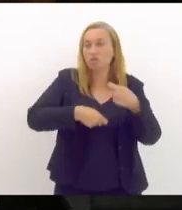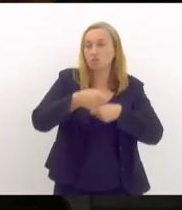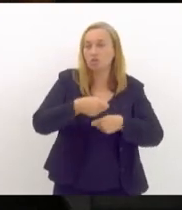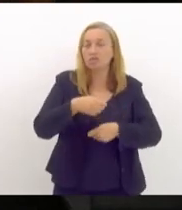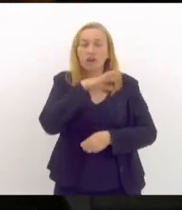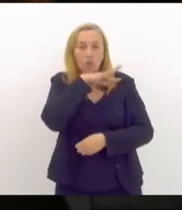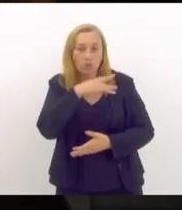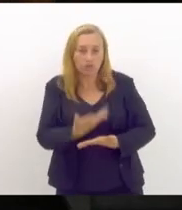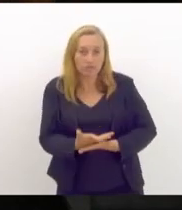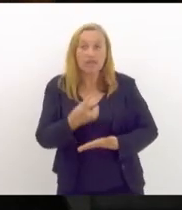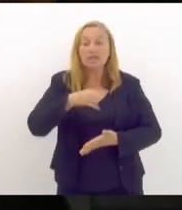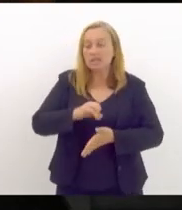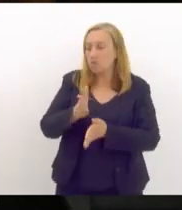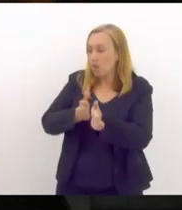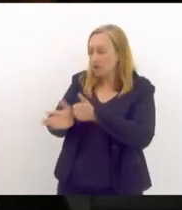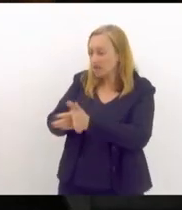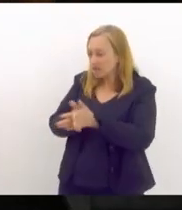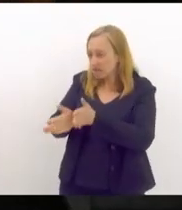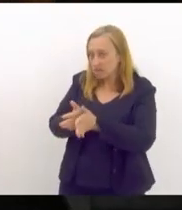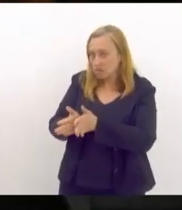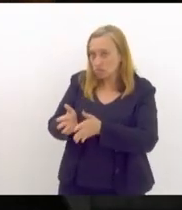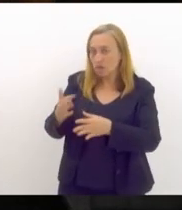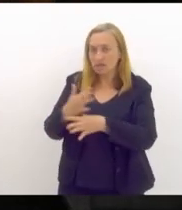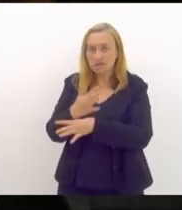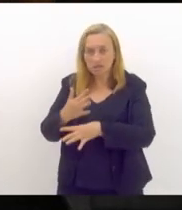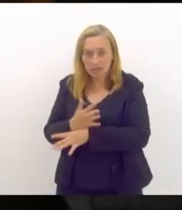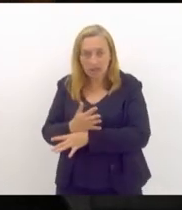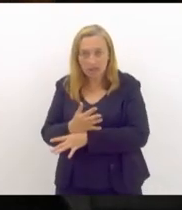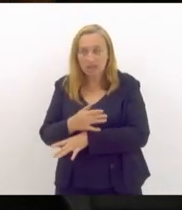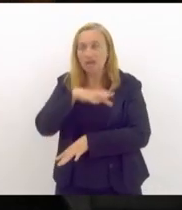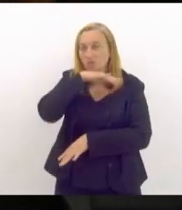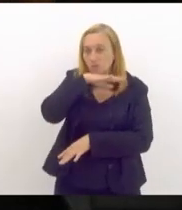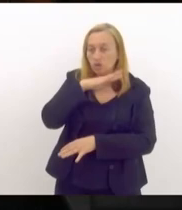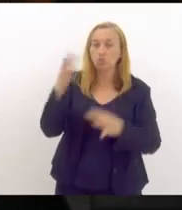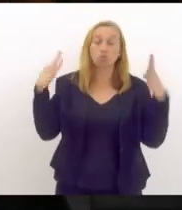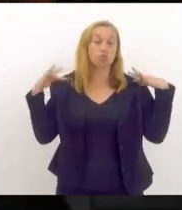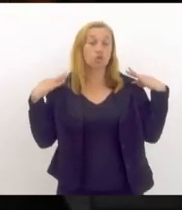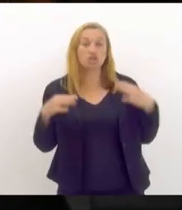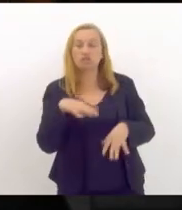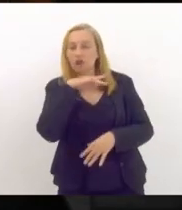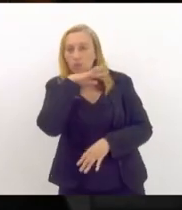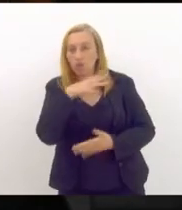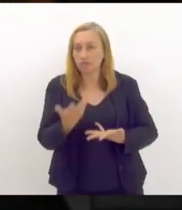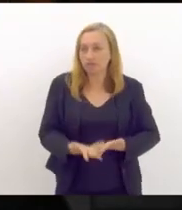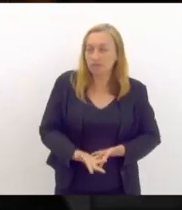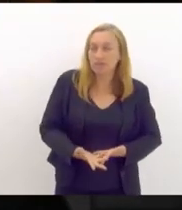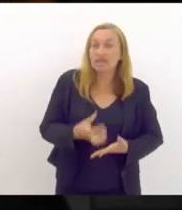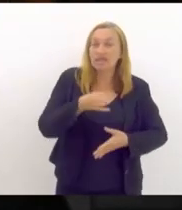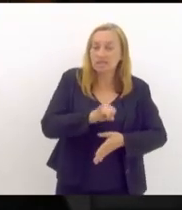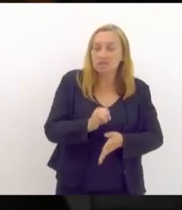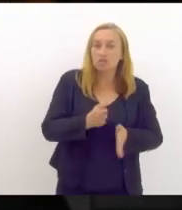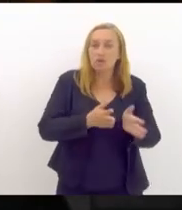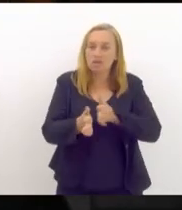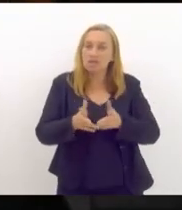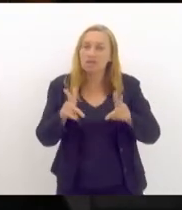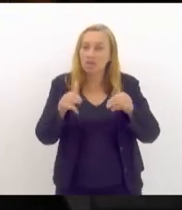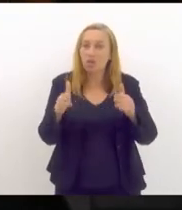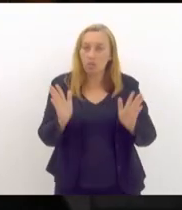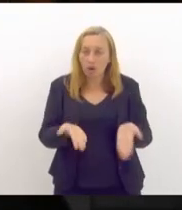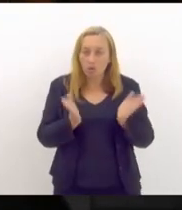se o acesso a cidade é ruim o turismo vai mal se o acesso é como é hoje